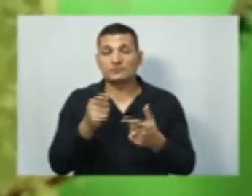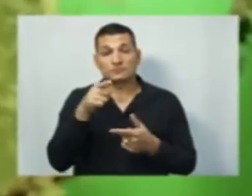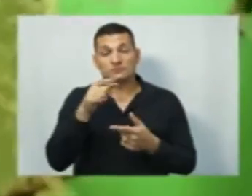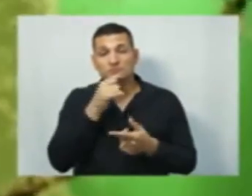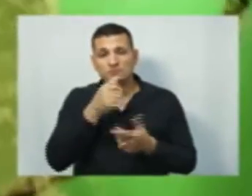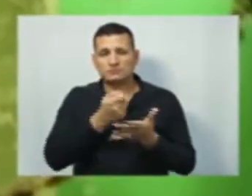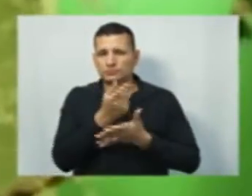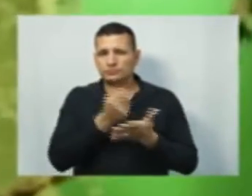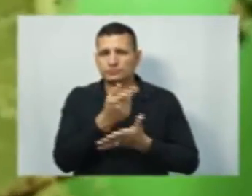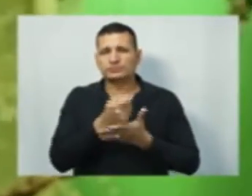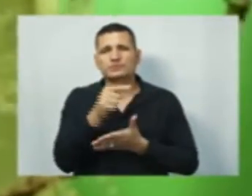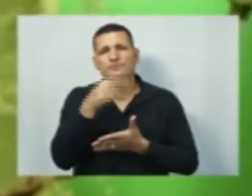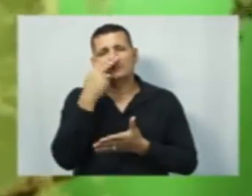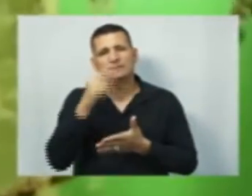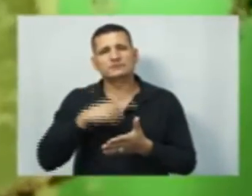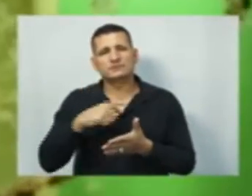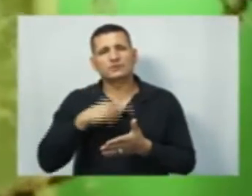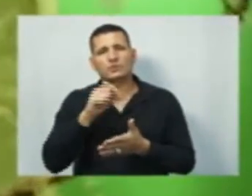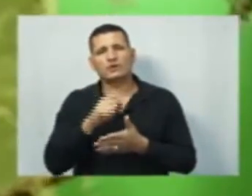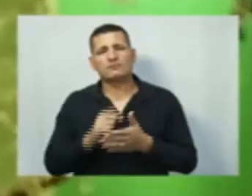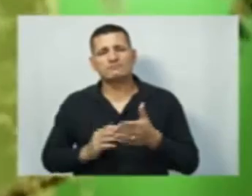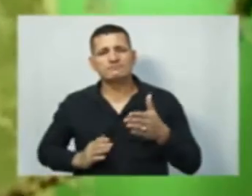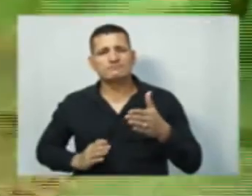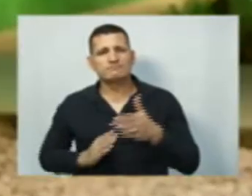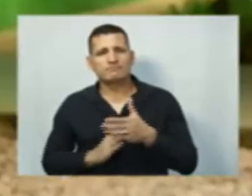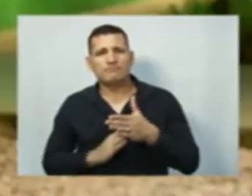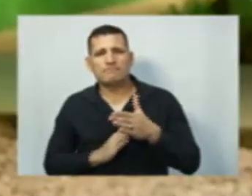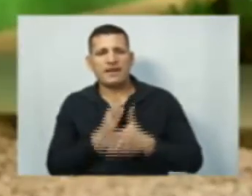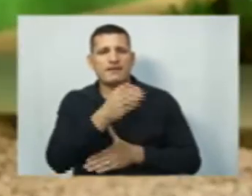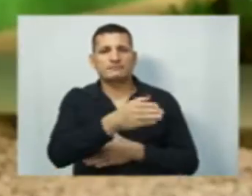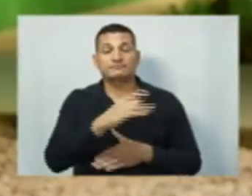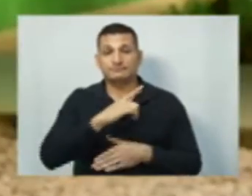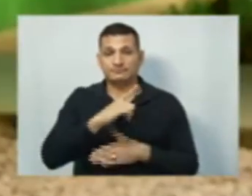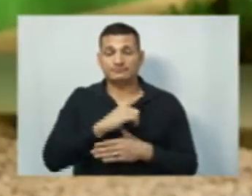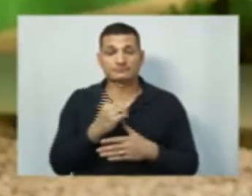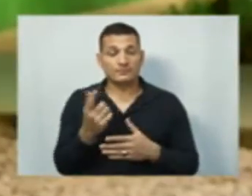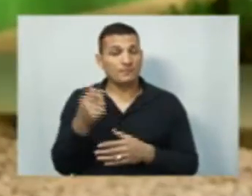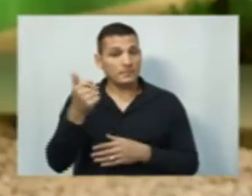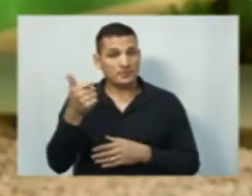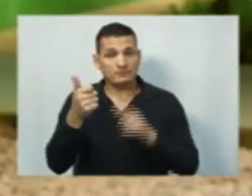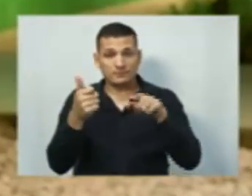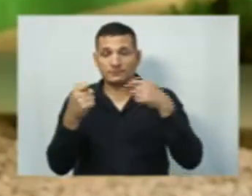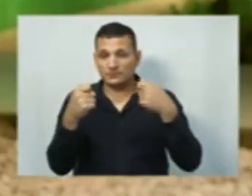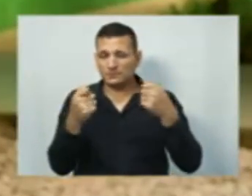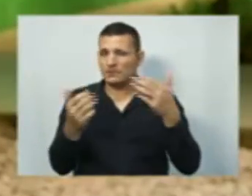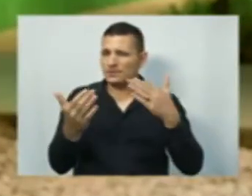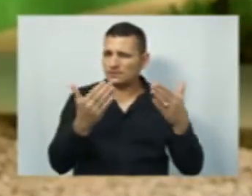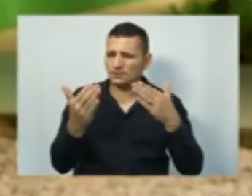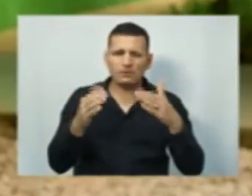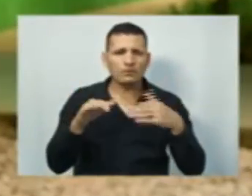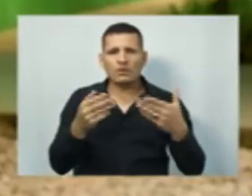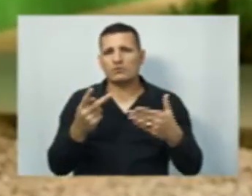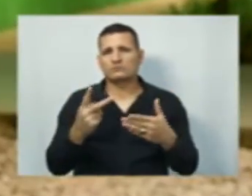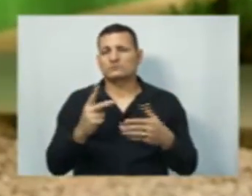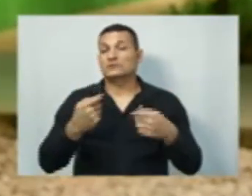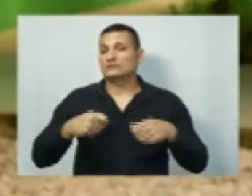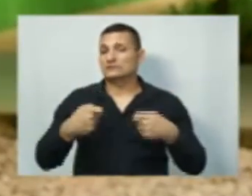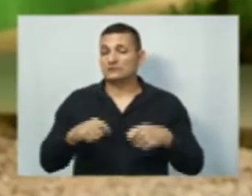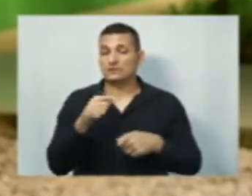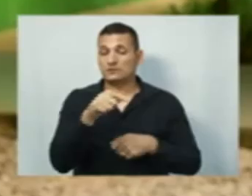fora da curva, né? Quando você consome além da necessidade. Primeiramente, você tem que analisar a real necessidade de consumo do